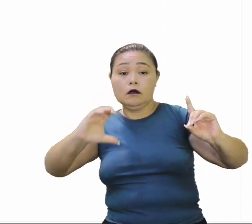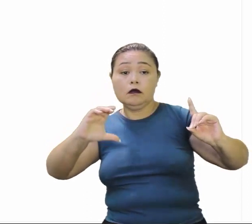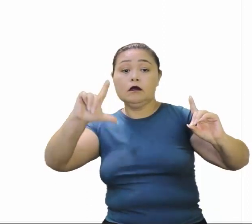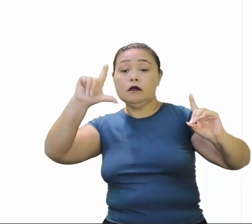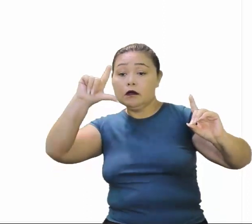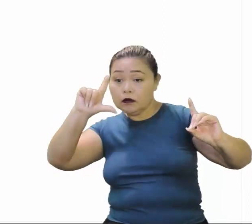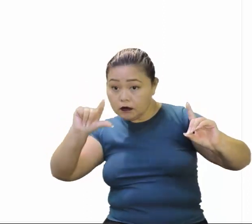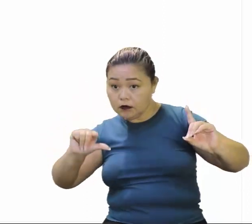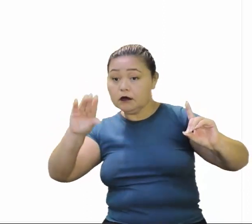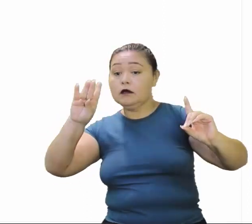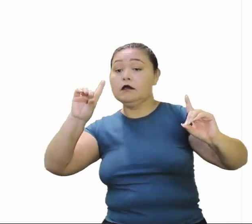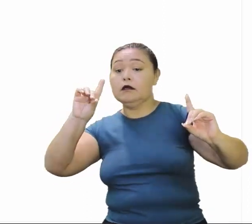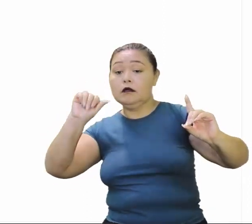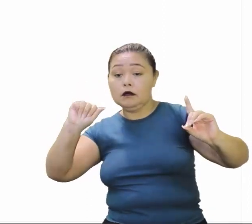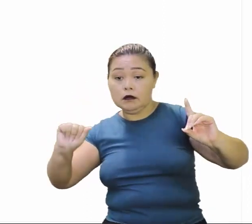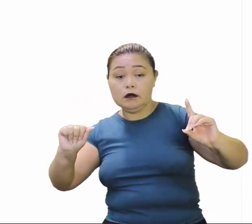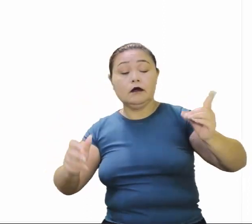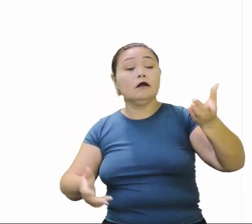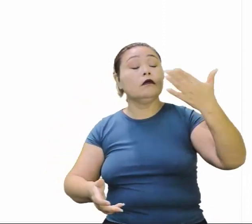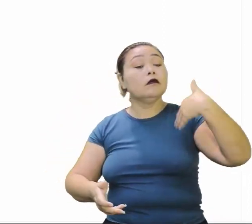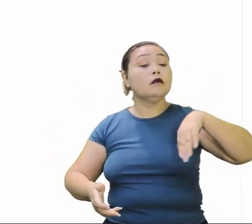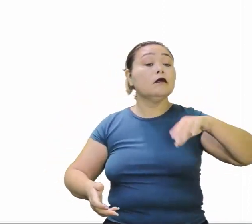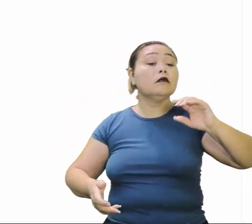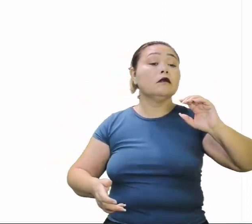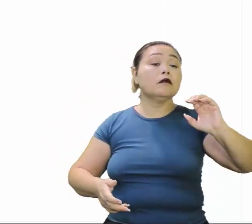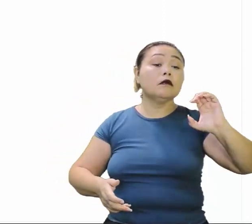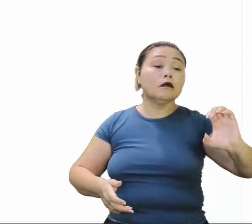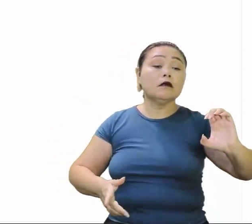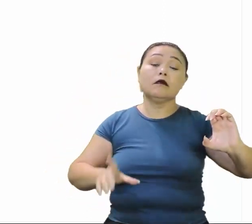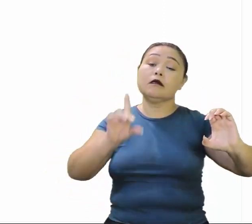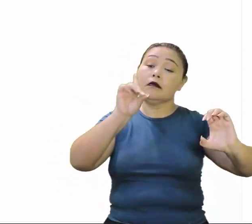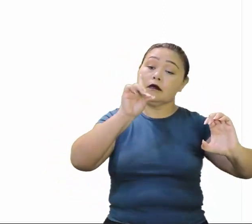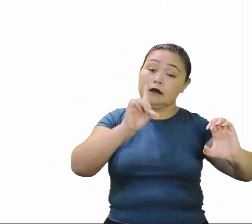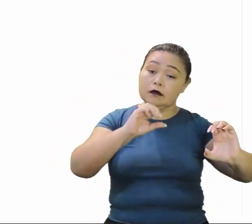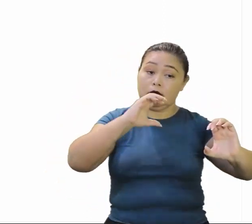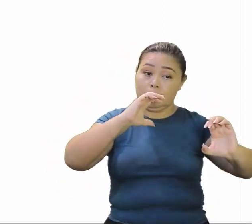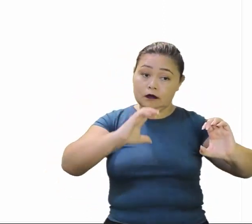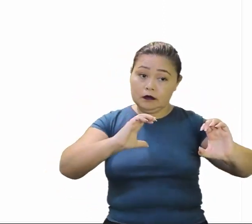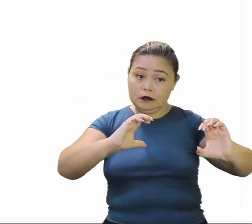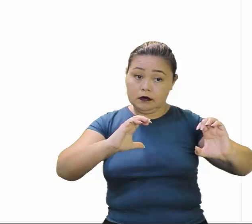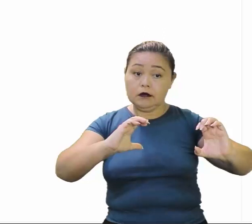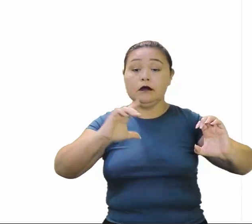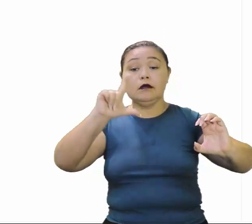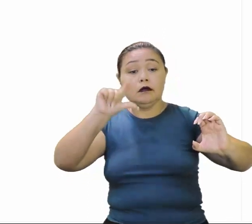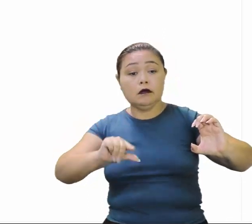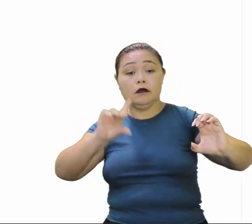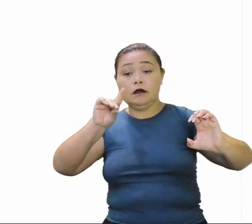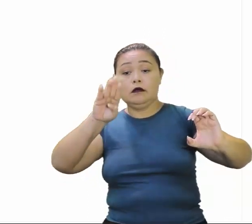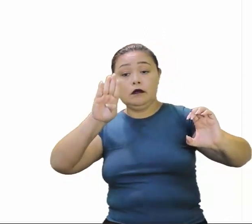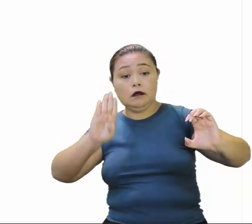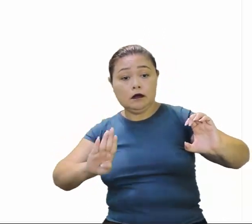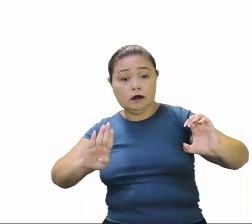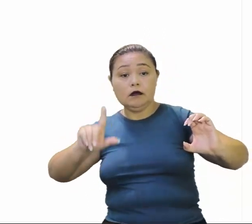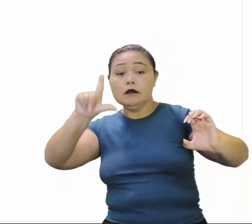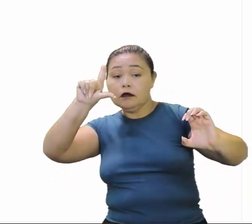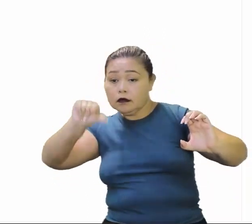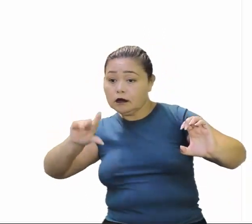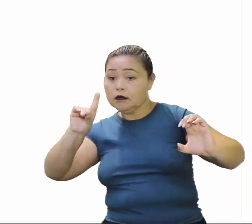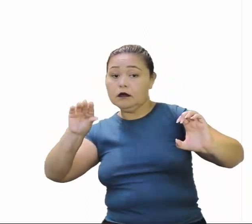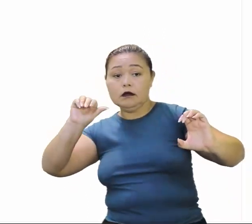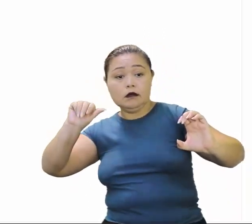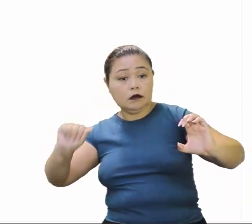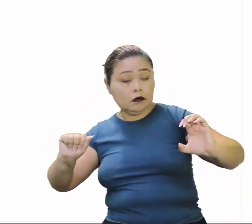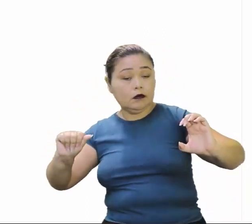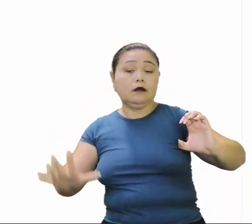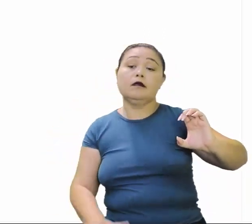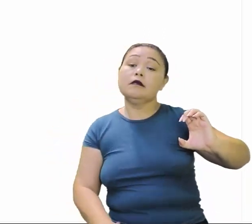C, menor que a densidade de A. E na letra E, densidade de C menor que a densidade de B, menor que a